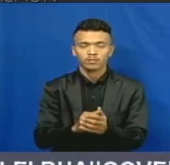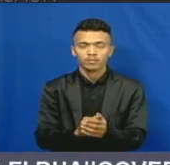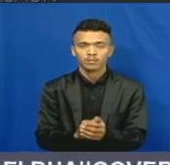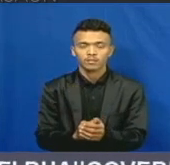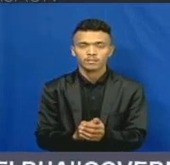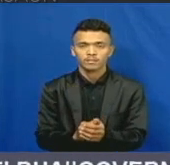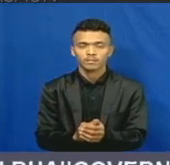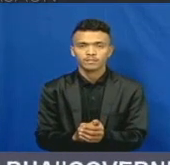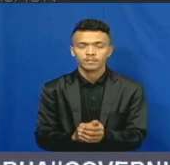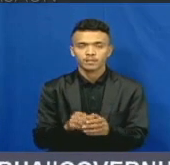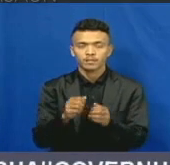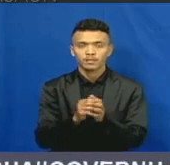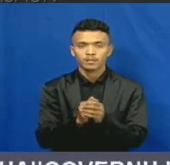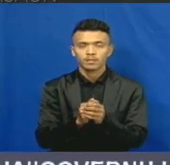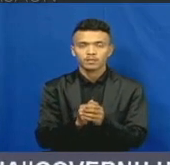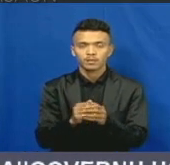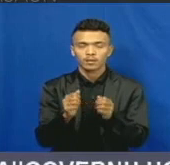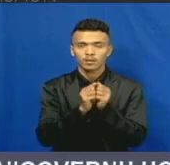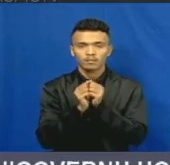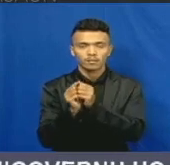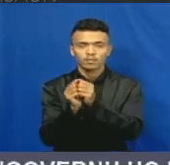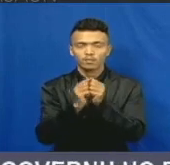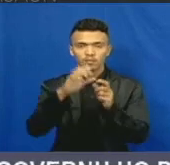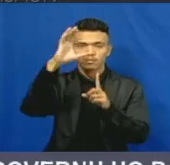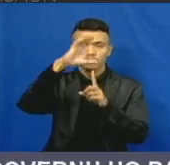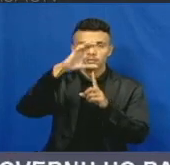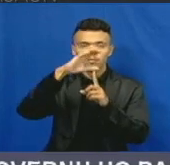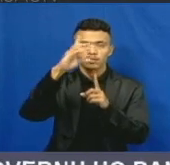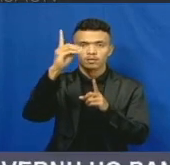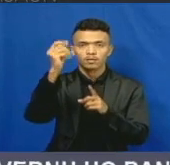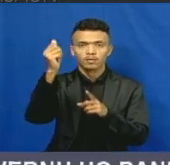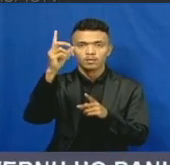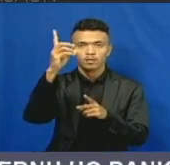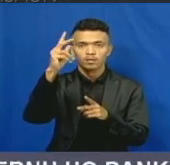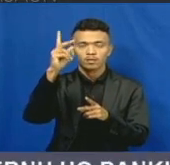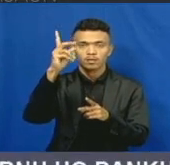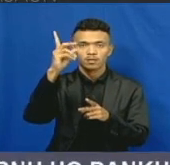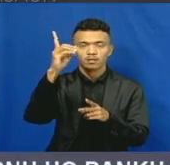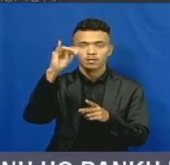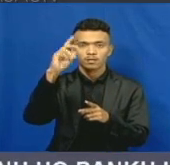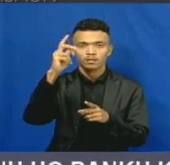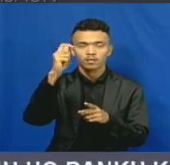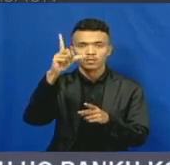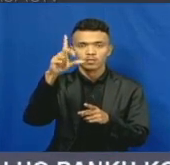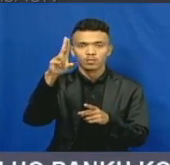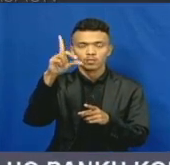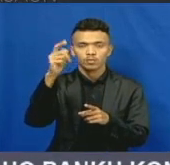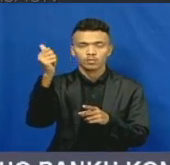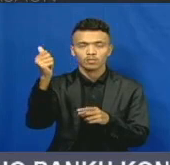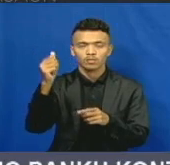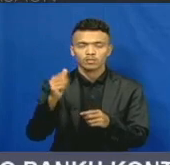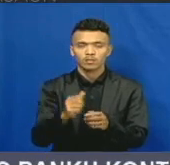saudoso Monteiro Lamutu, o saudoso comandante Daitula, nomeia saudoso comandante Rosito,